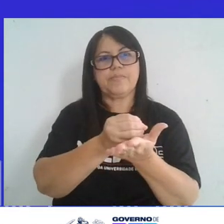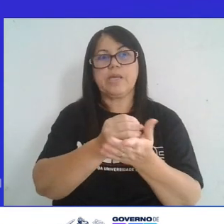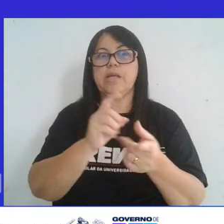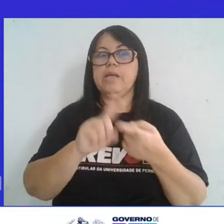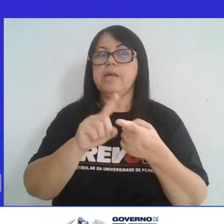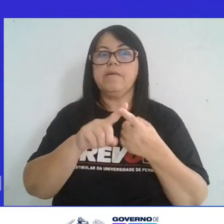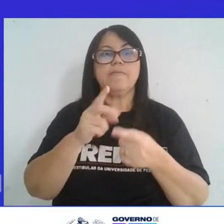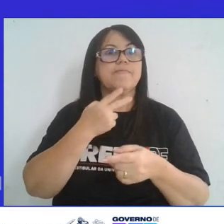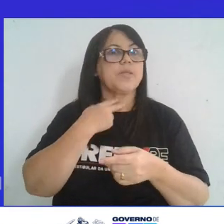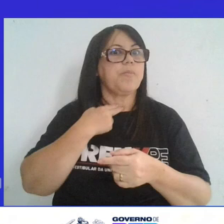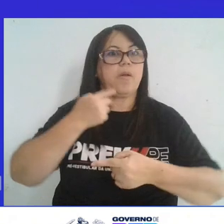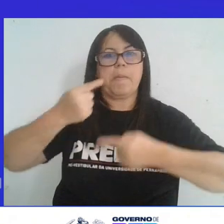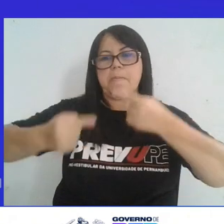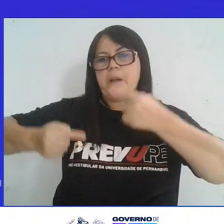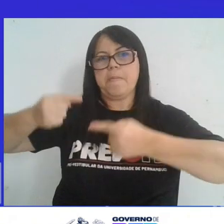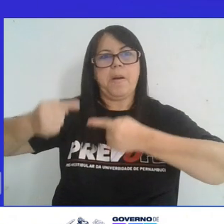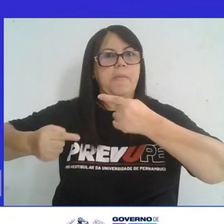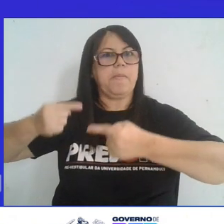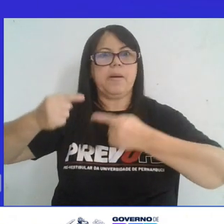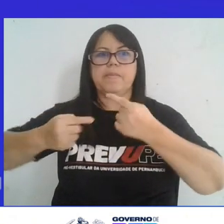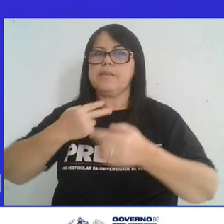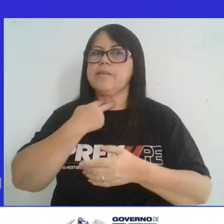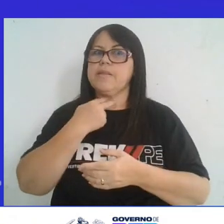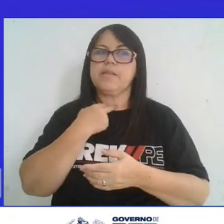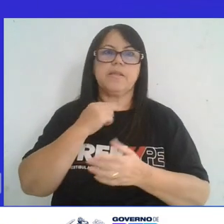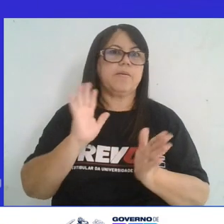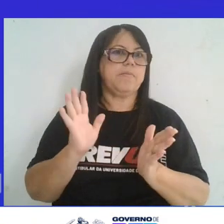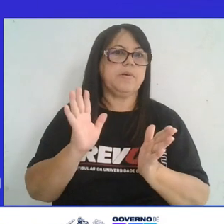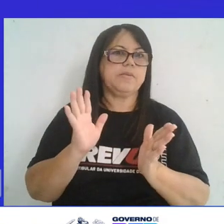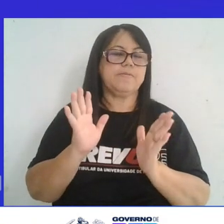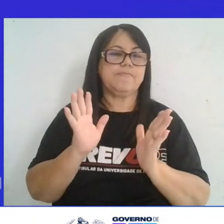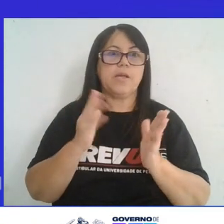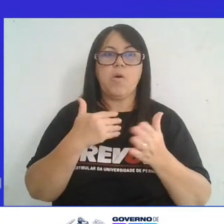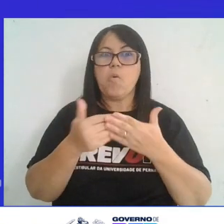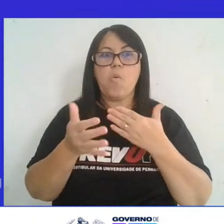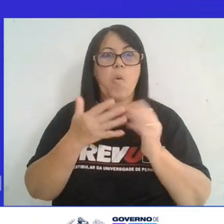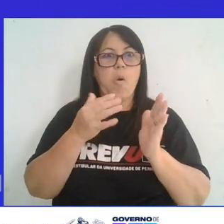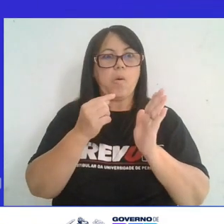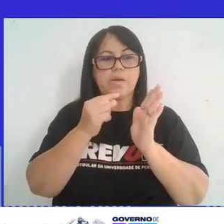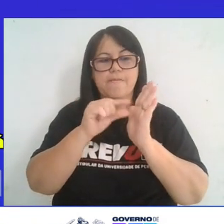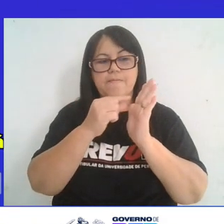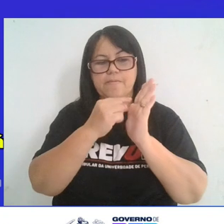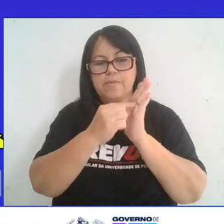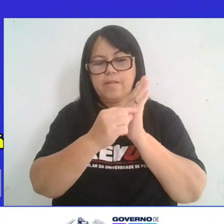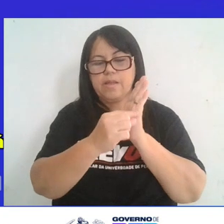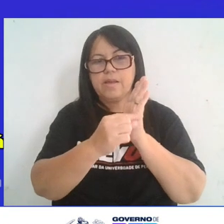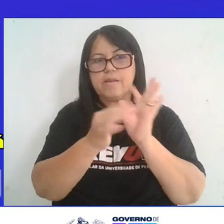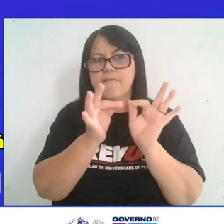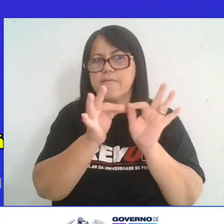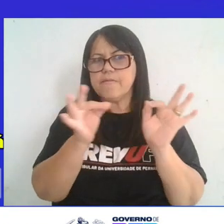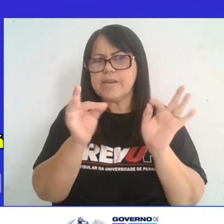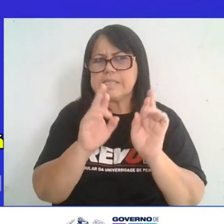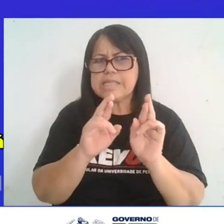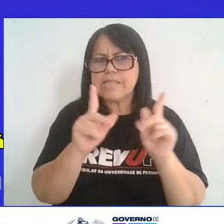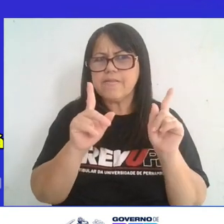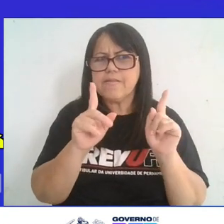Mensagem política também, ela também conta como parte desconectada, tá? Então, qualquer trecho do texto sobre um outro assunto que